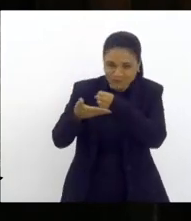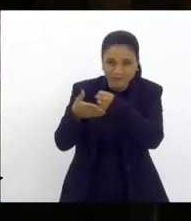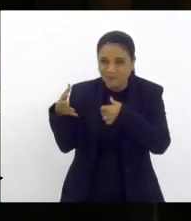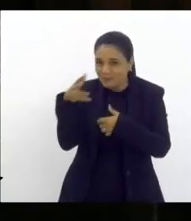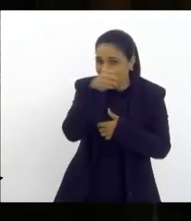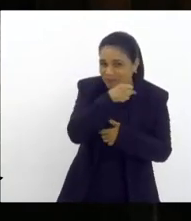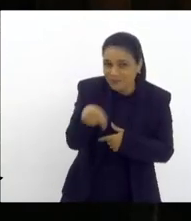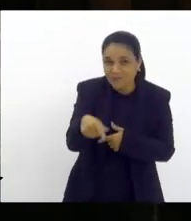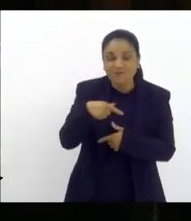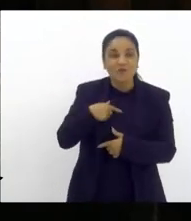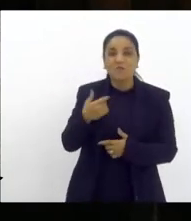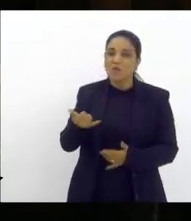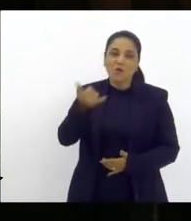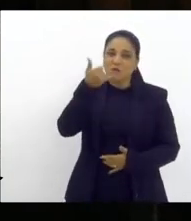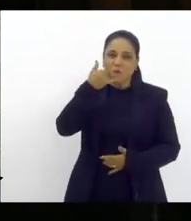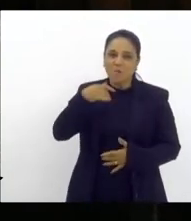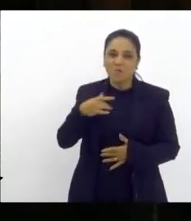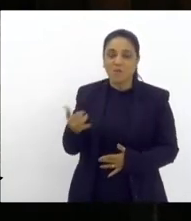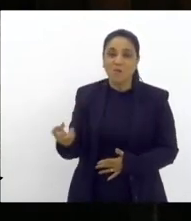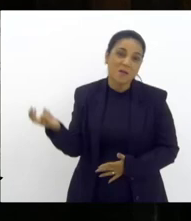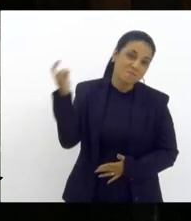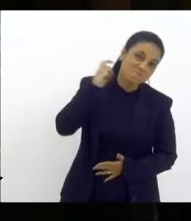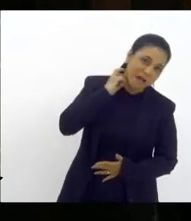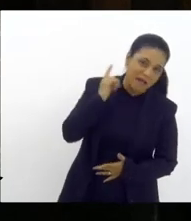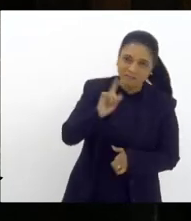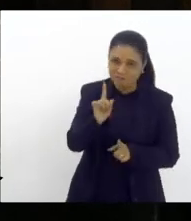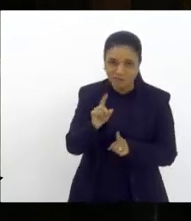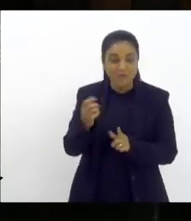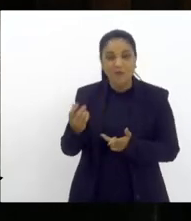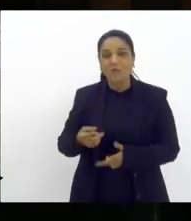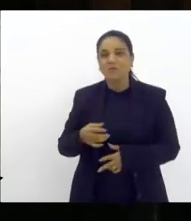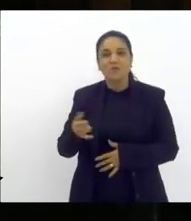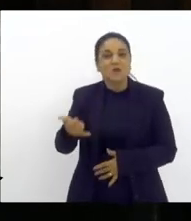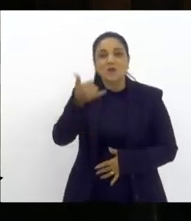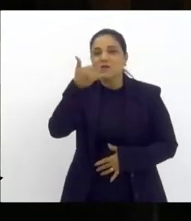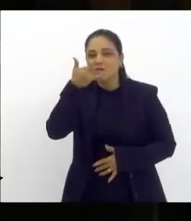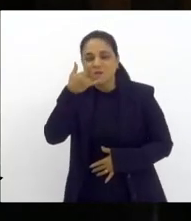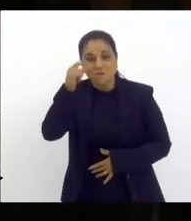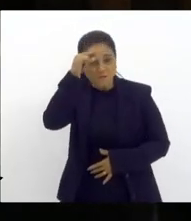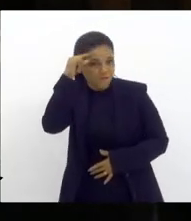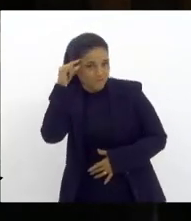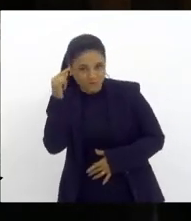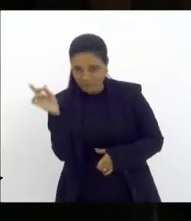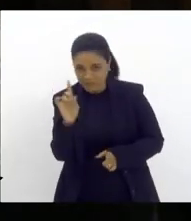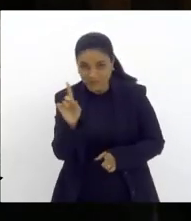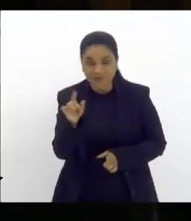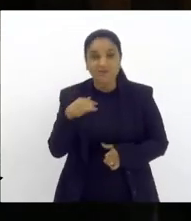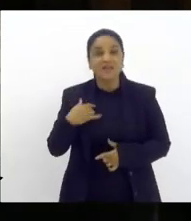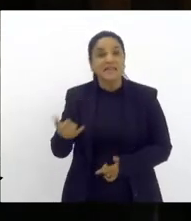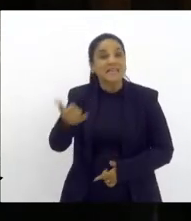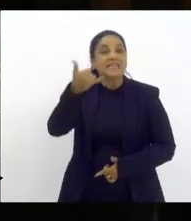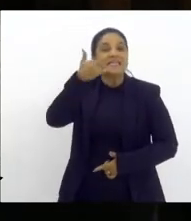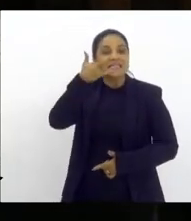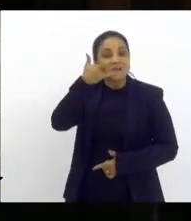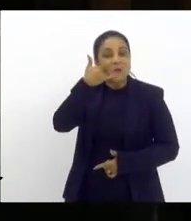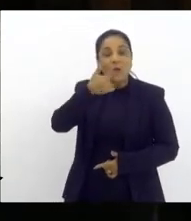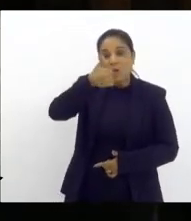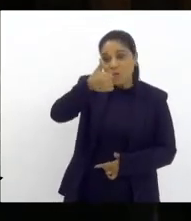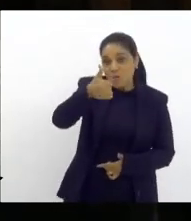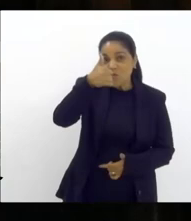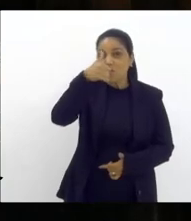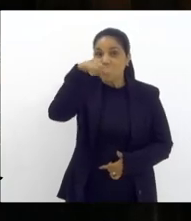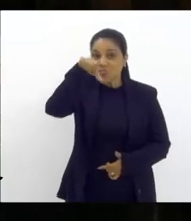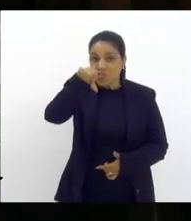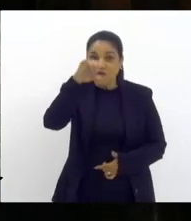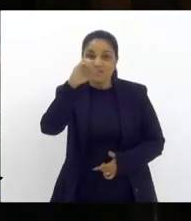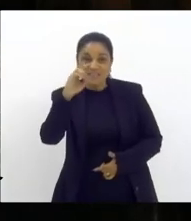ligou para o Marcelo freixo não acendeu as lanternas não soltou o pombinhas da Paz ligou para o 190 chamou a polícia